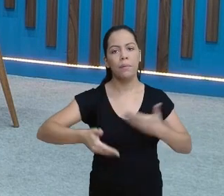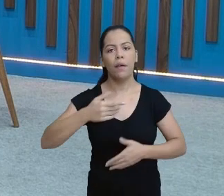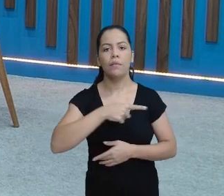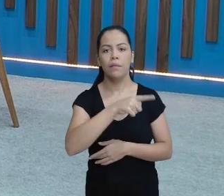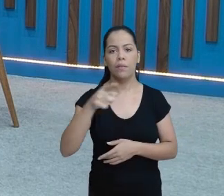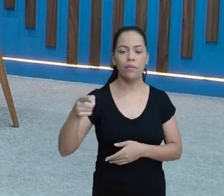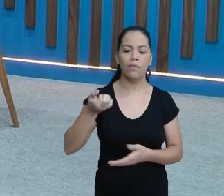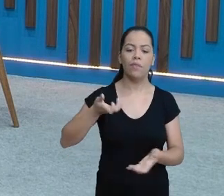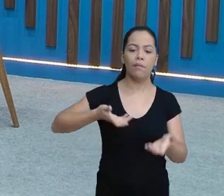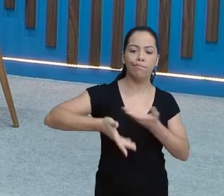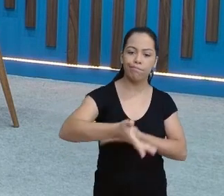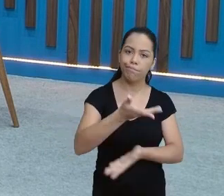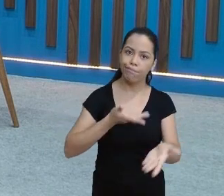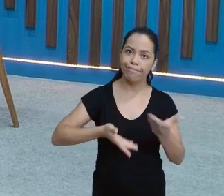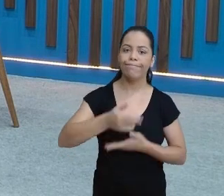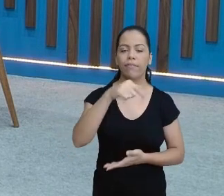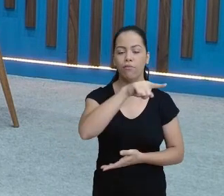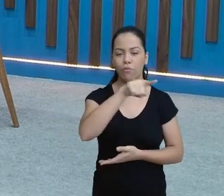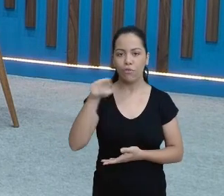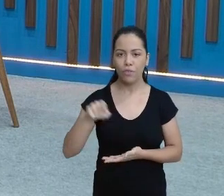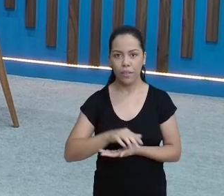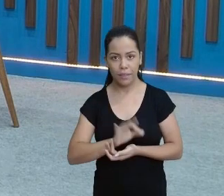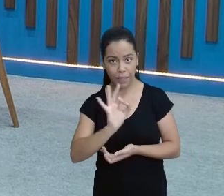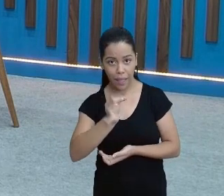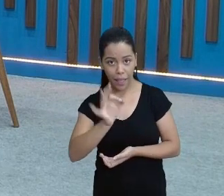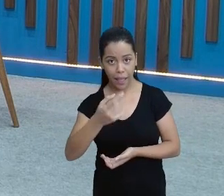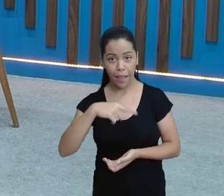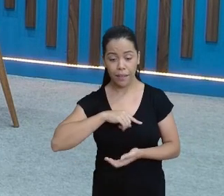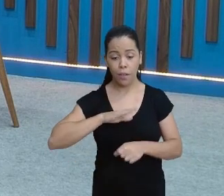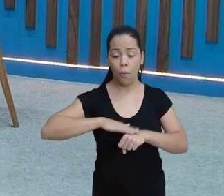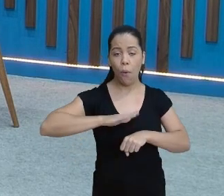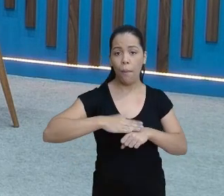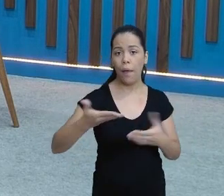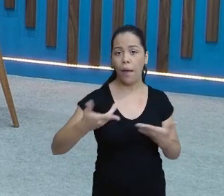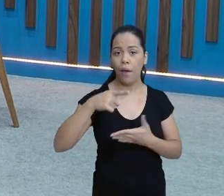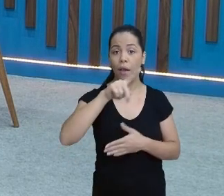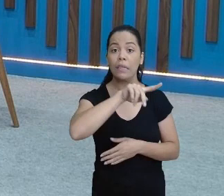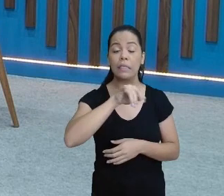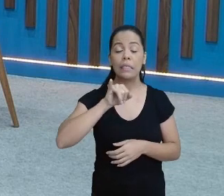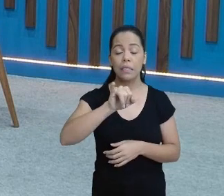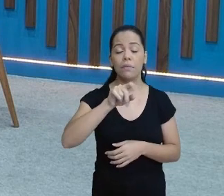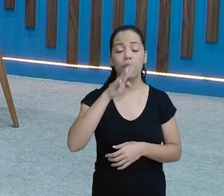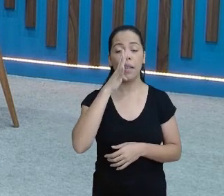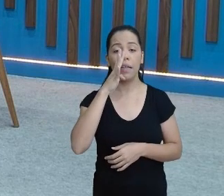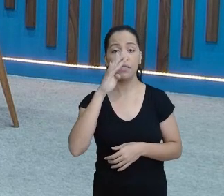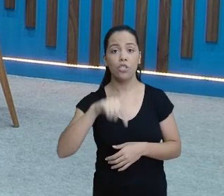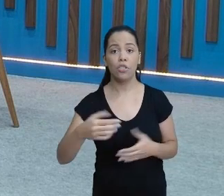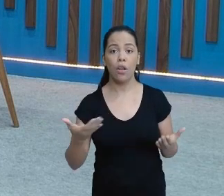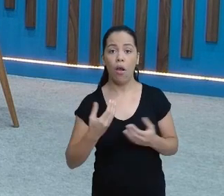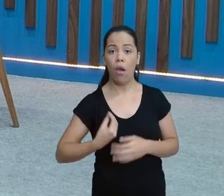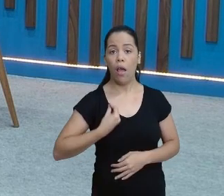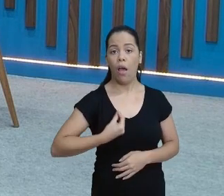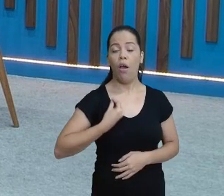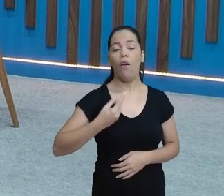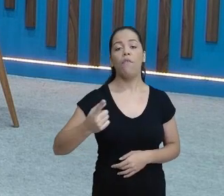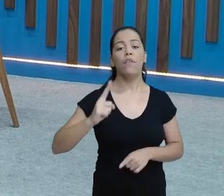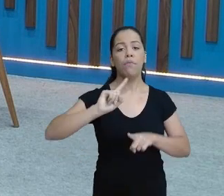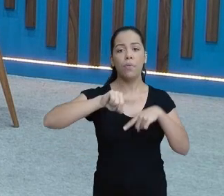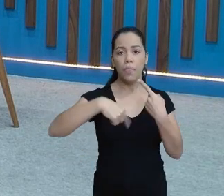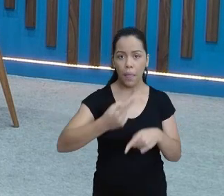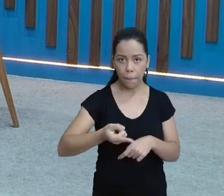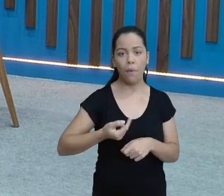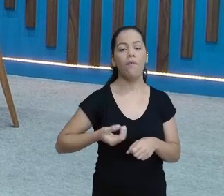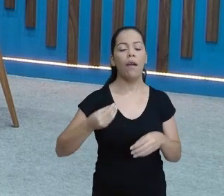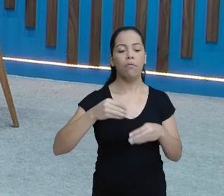essa interação com vocês, tá certo? A gente, no momento, se você está vendo essa aula agora ao vivo, em breve ela estará em outras plataformas,